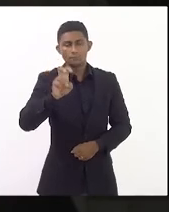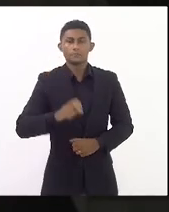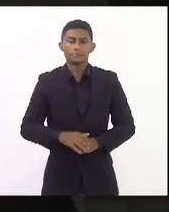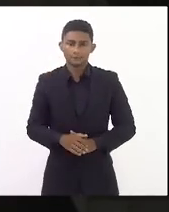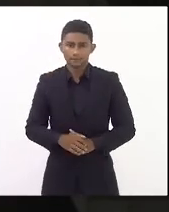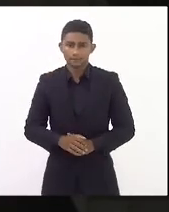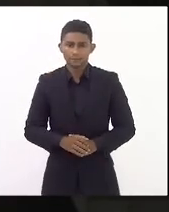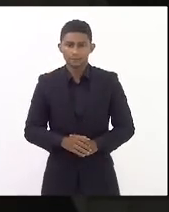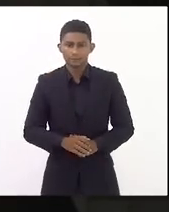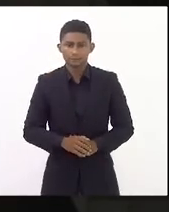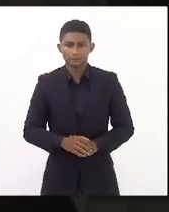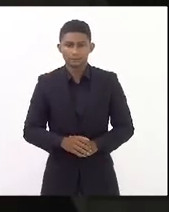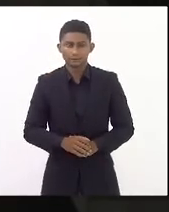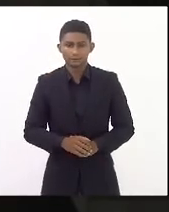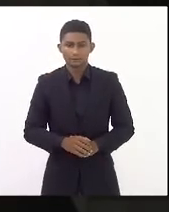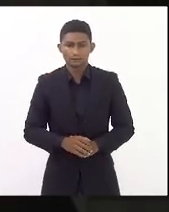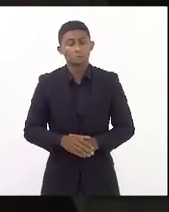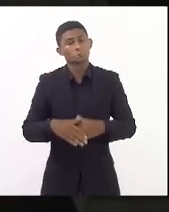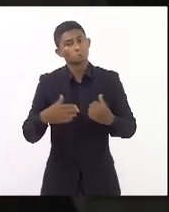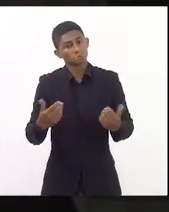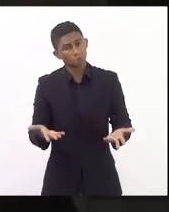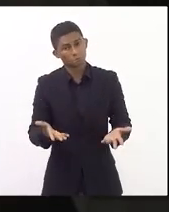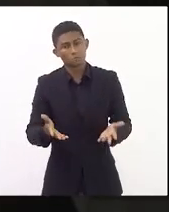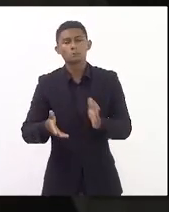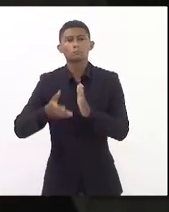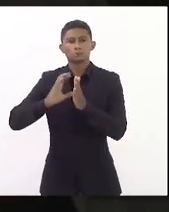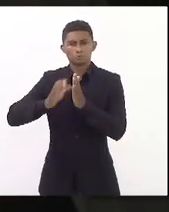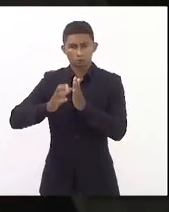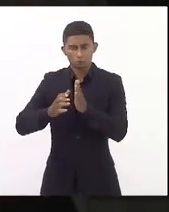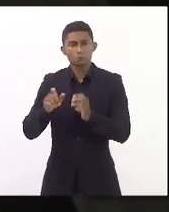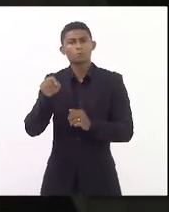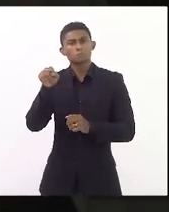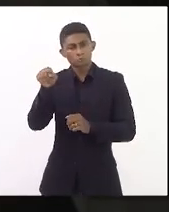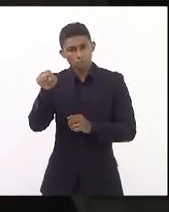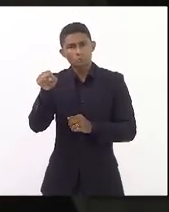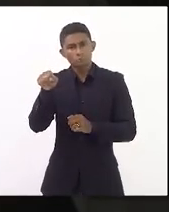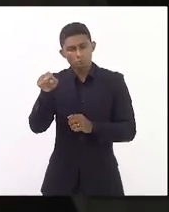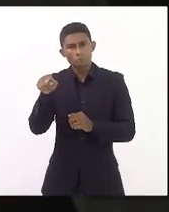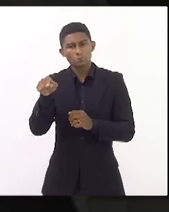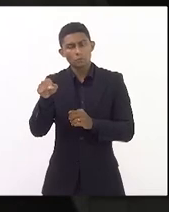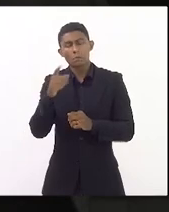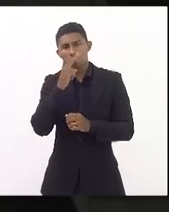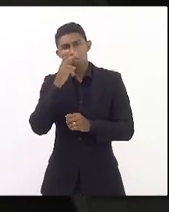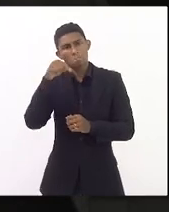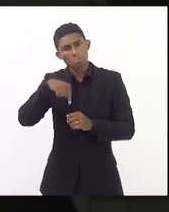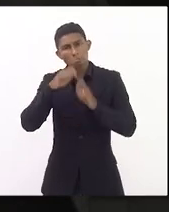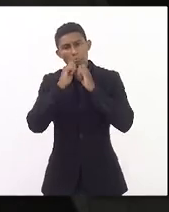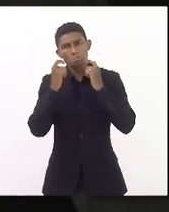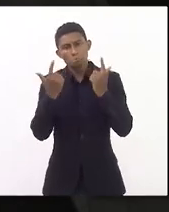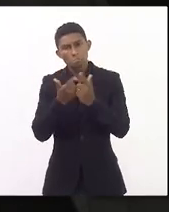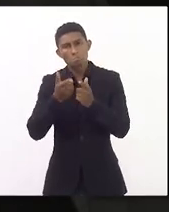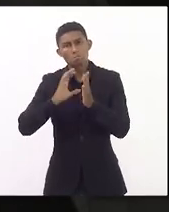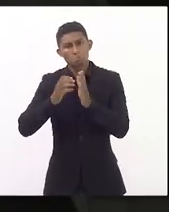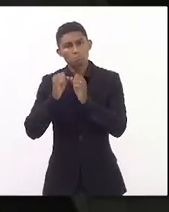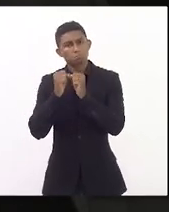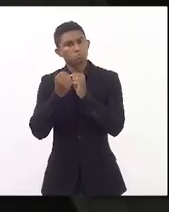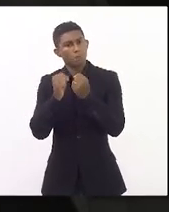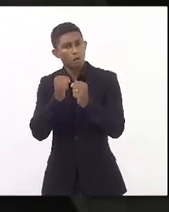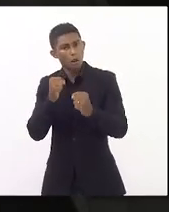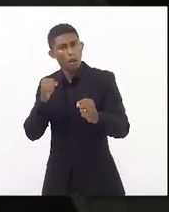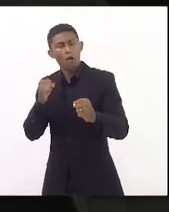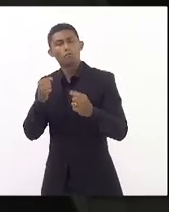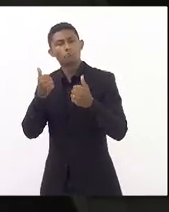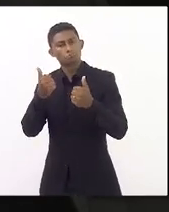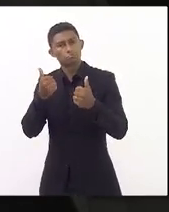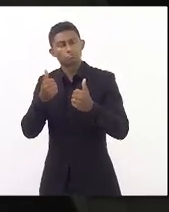consequência, é considerado um partido de tamanho grande na Assembleia Legislativa, né?